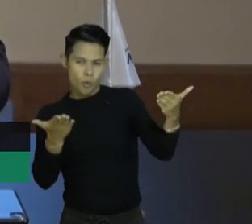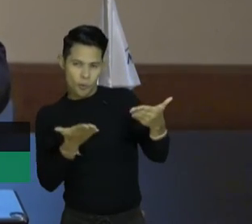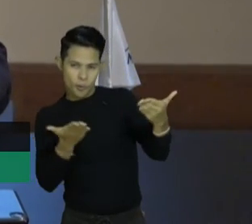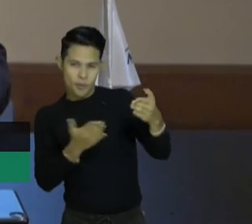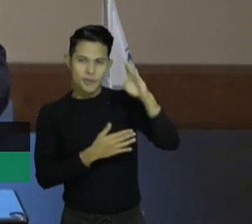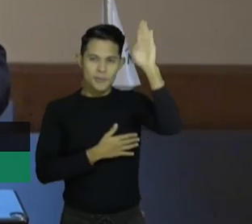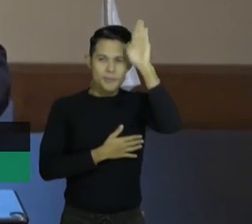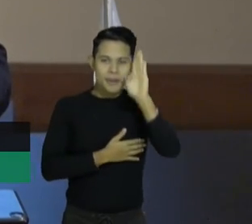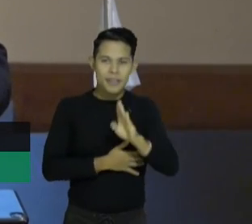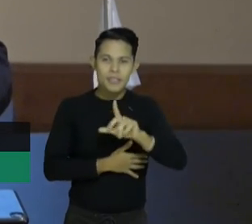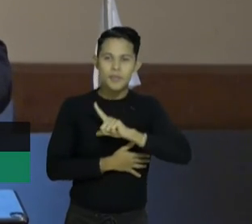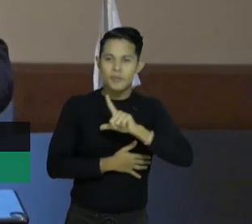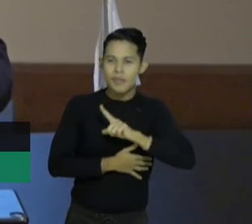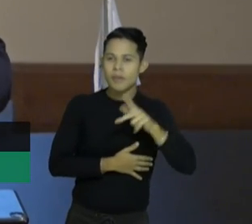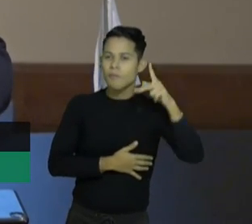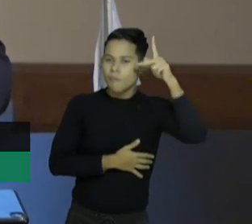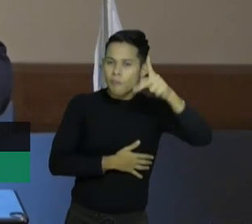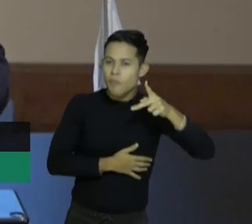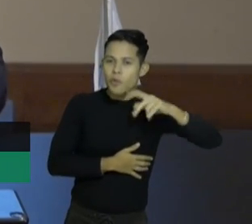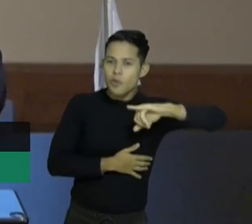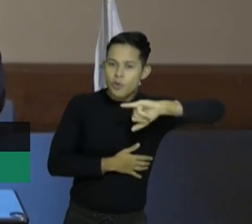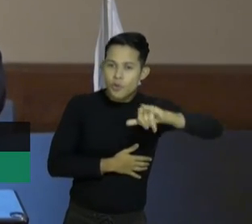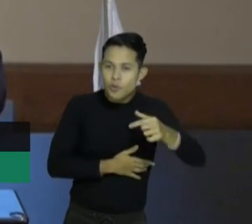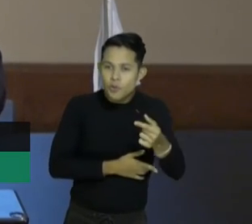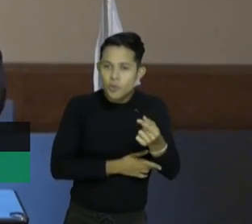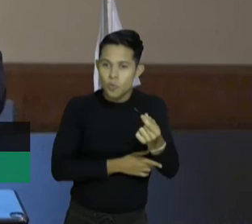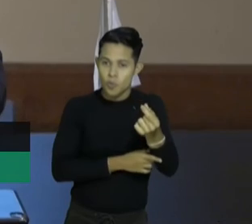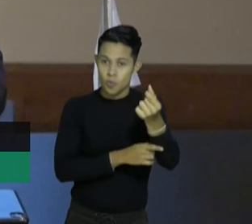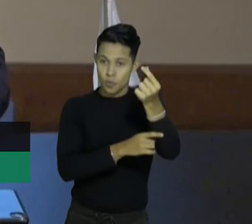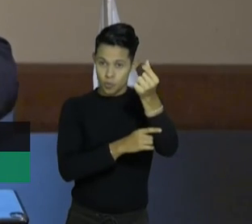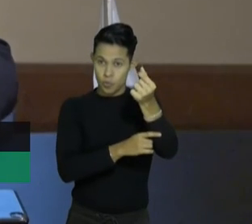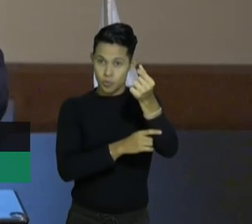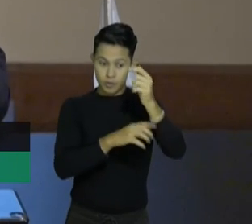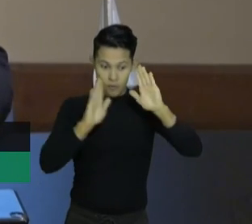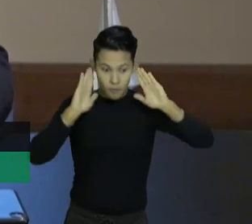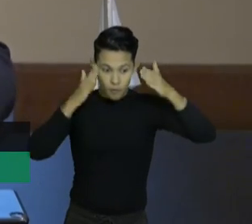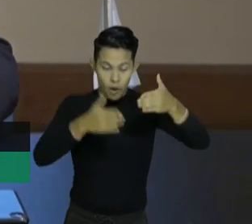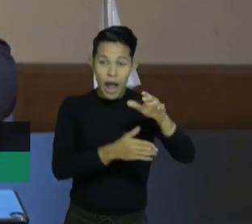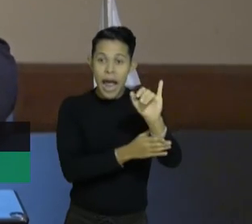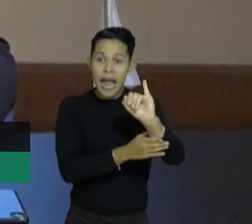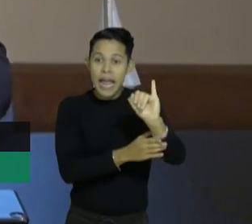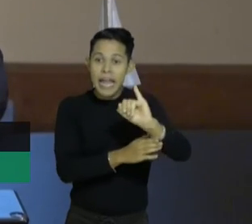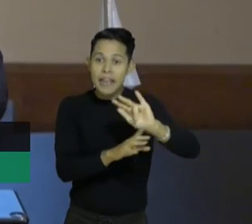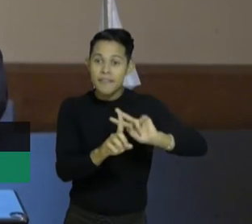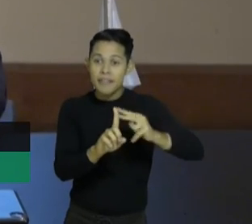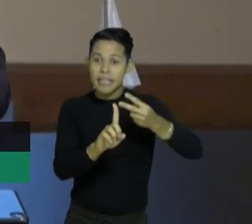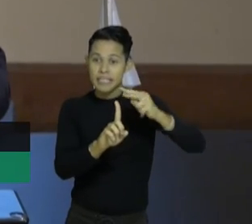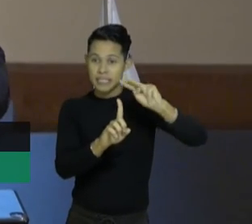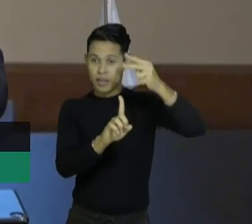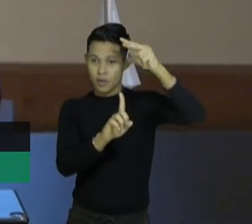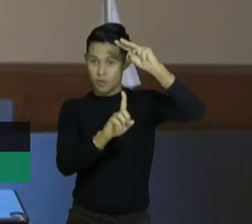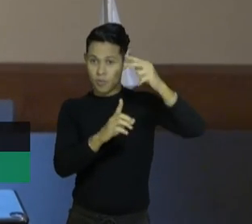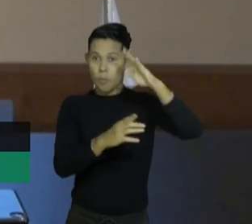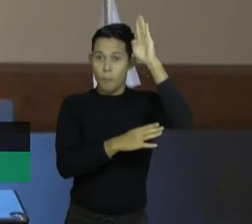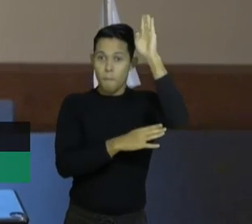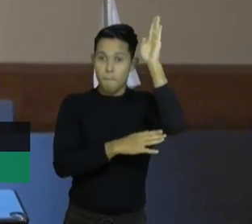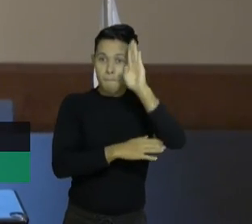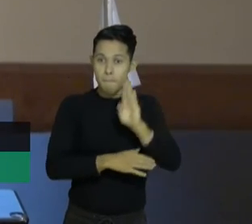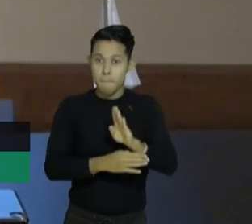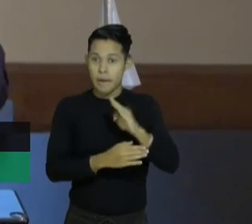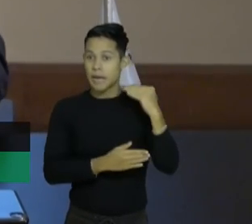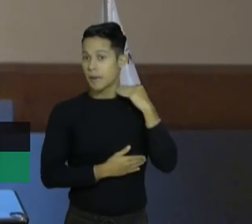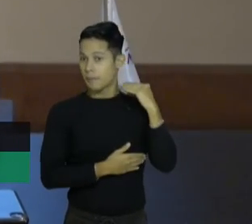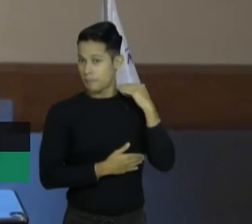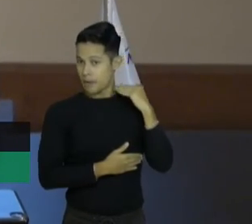uma política de juro que contém digamos assim a inflação né o banco central que hoje é independente ele permite